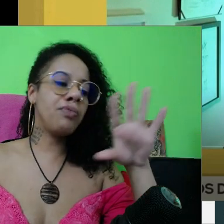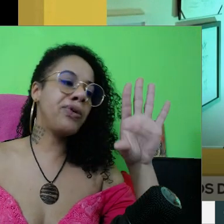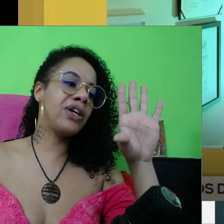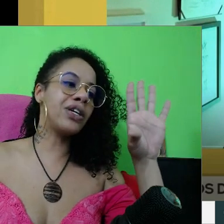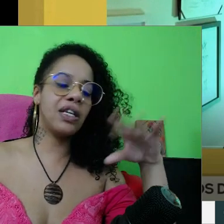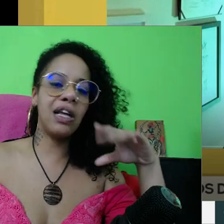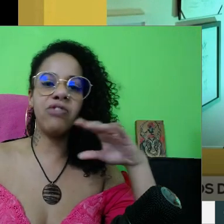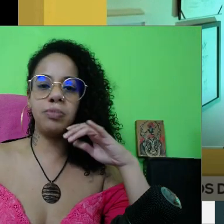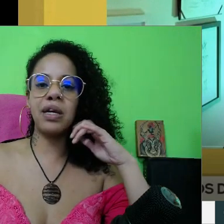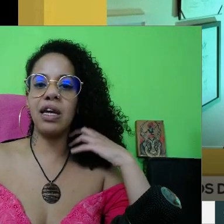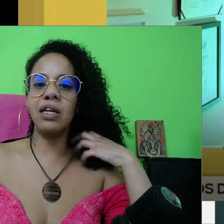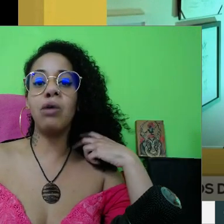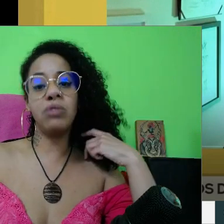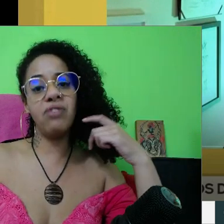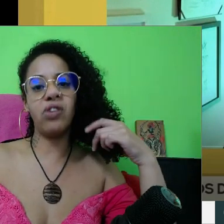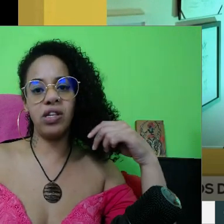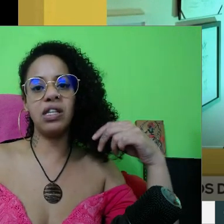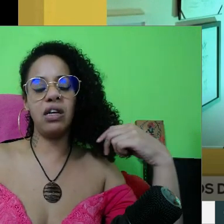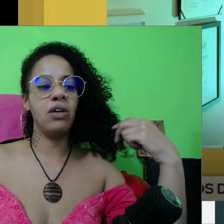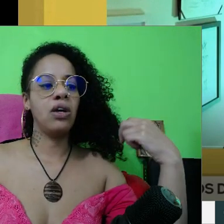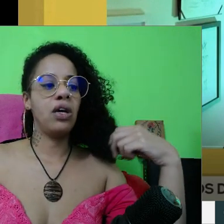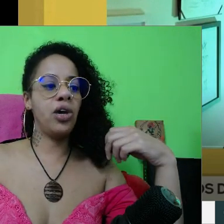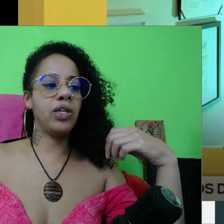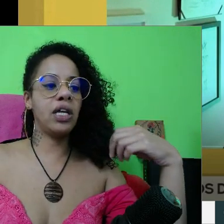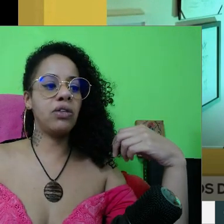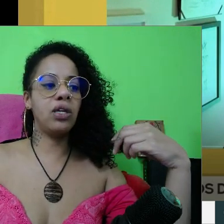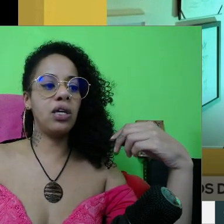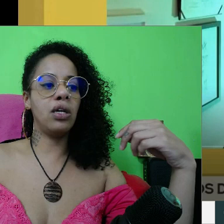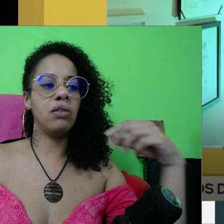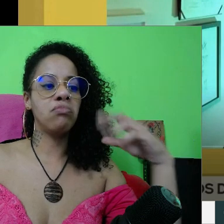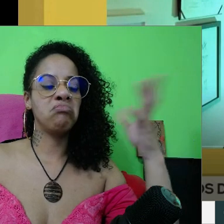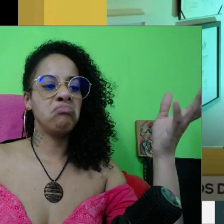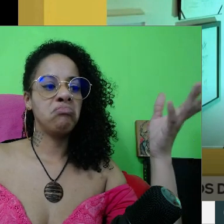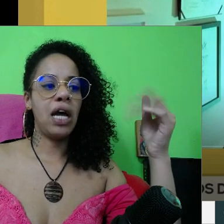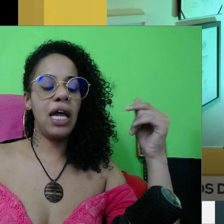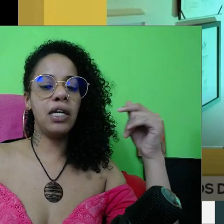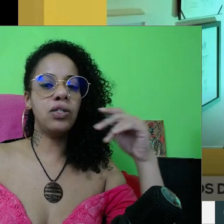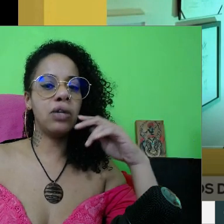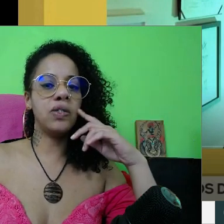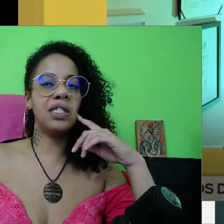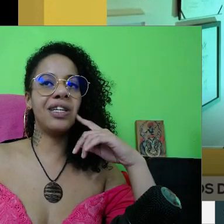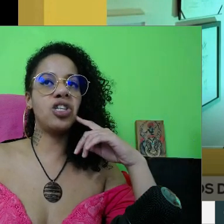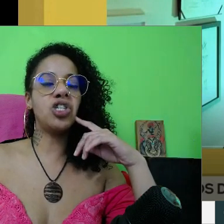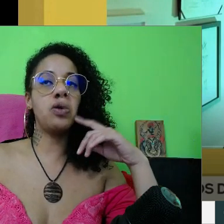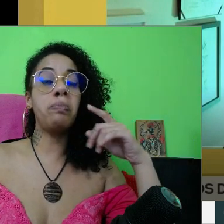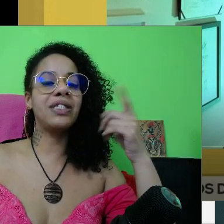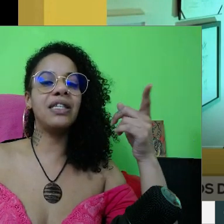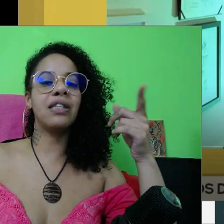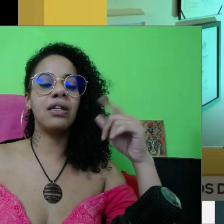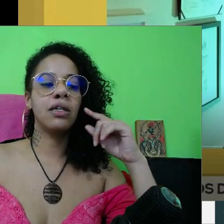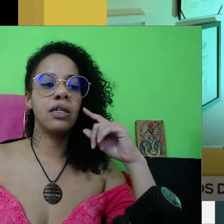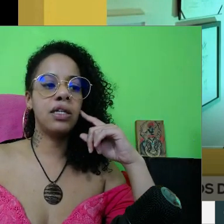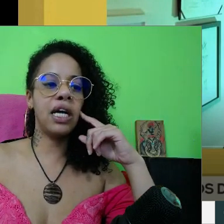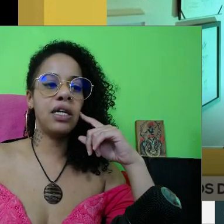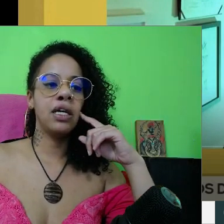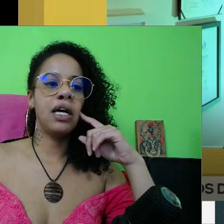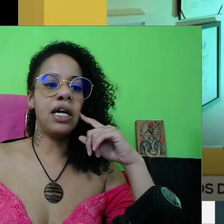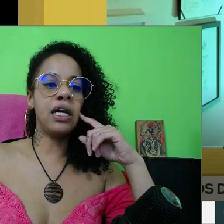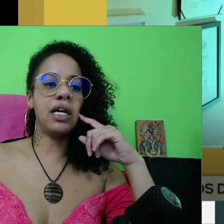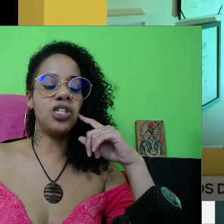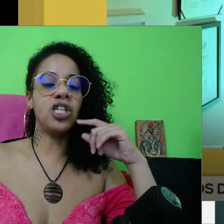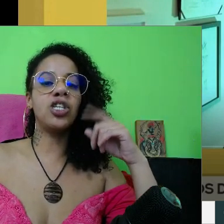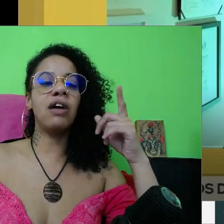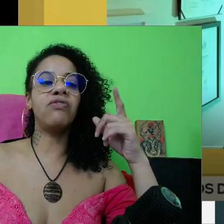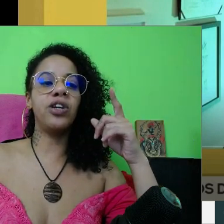olha que o meu negócio é da voz para quem não tem voz né Eu entendo que é isso Às vezes tem gente que não precisa né